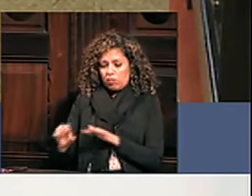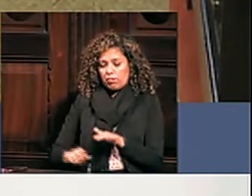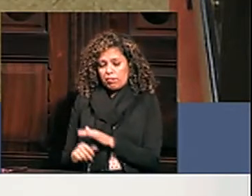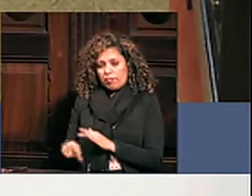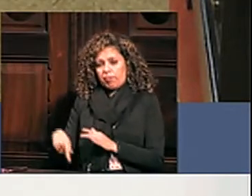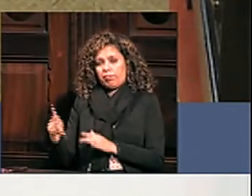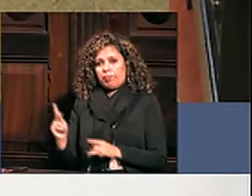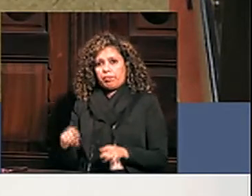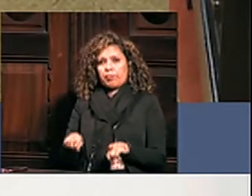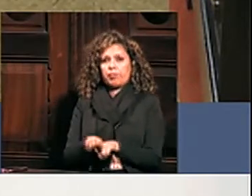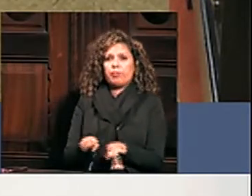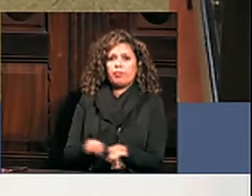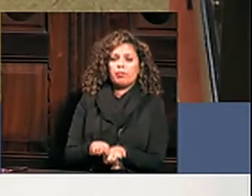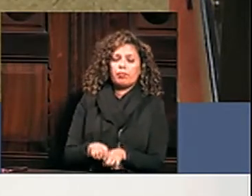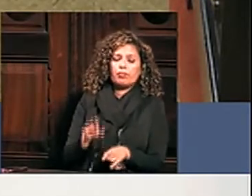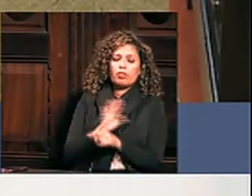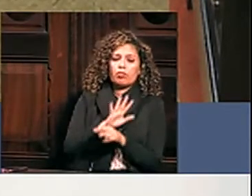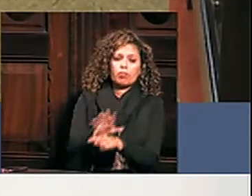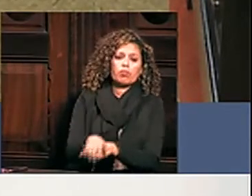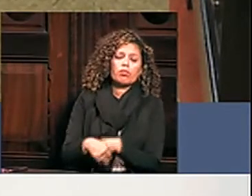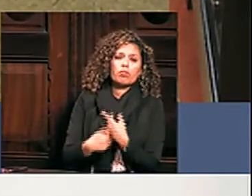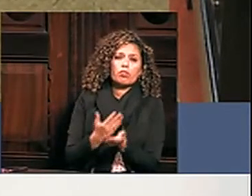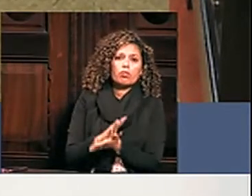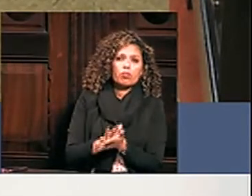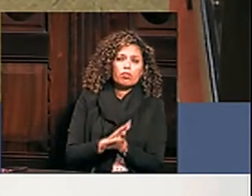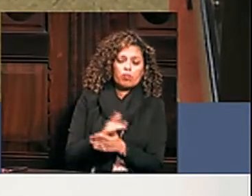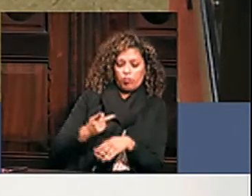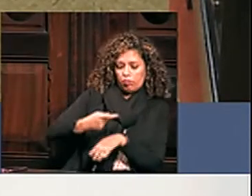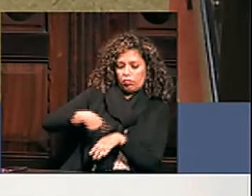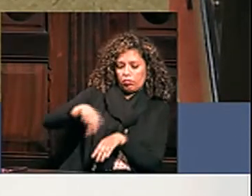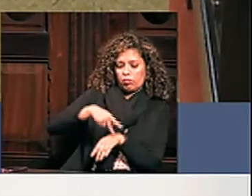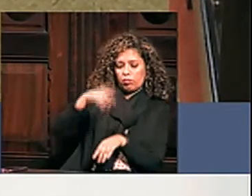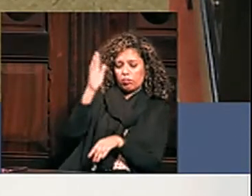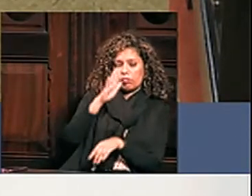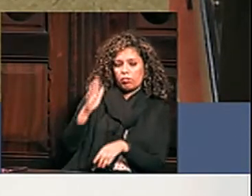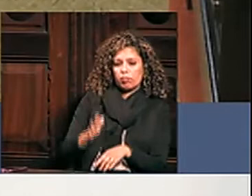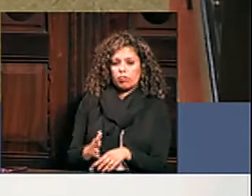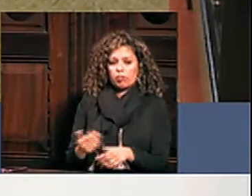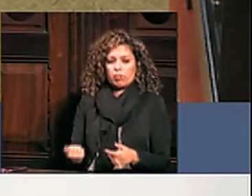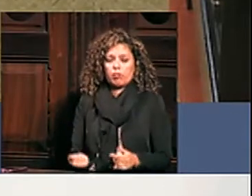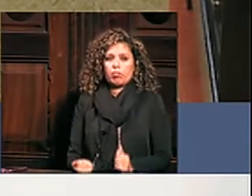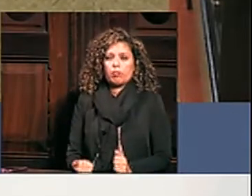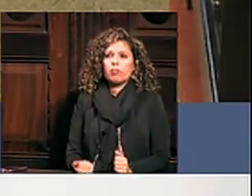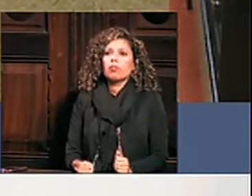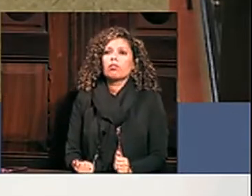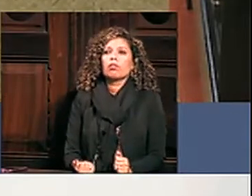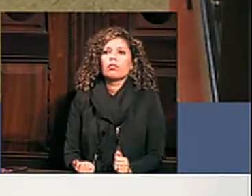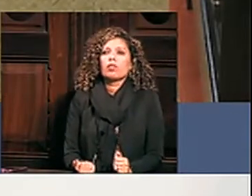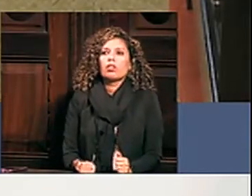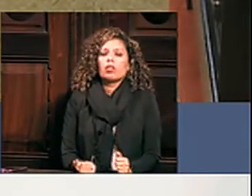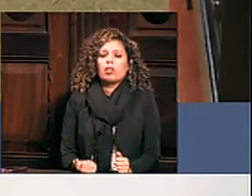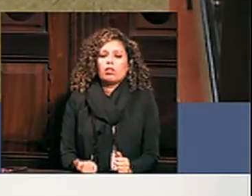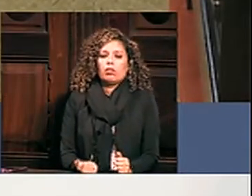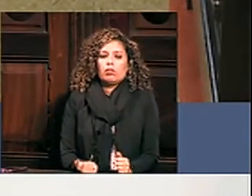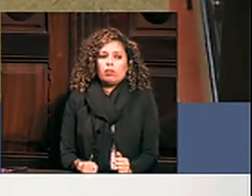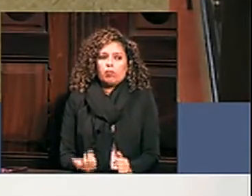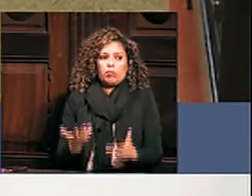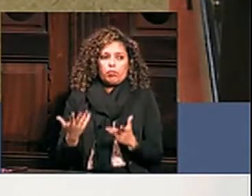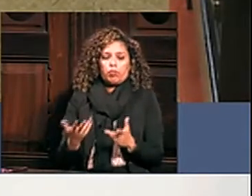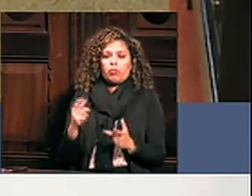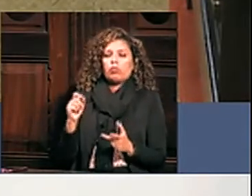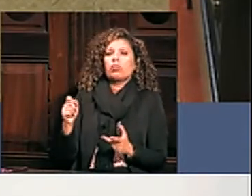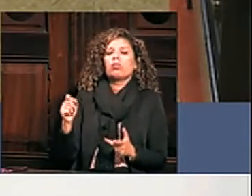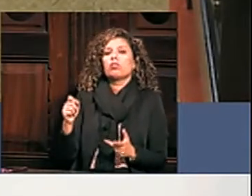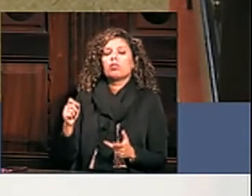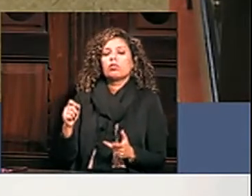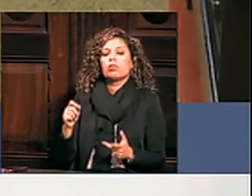inicial, eu também apoio a saída do senhor Pedro Parente